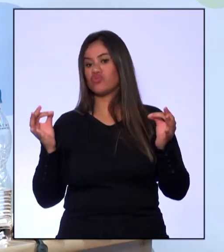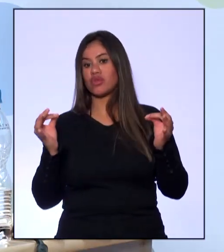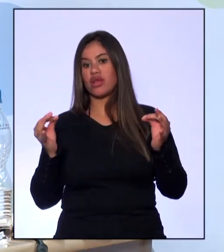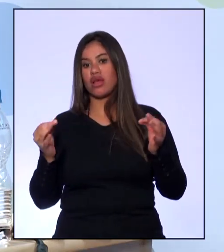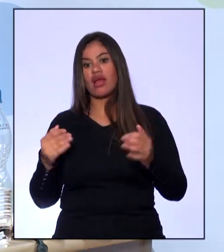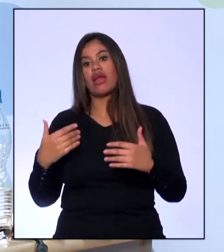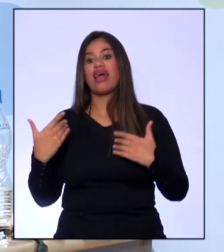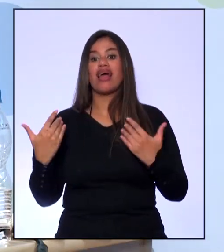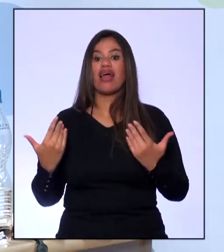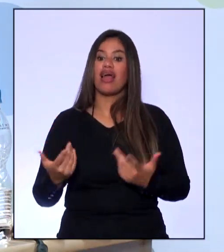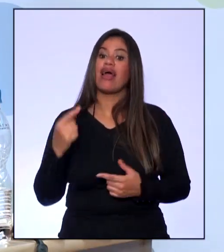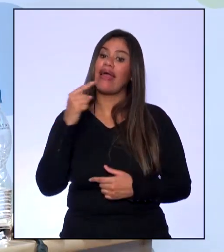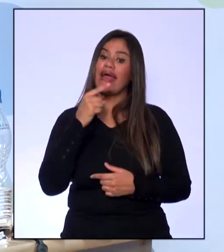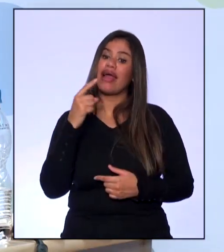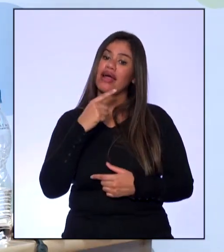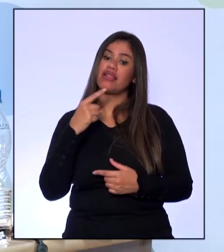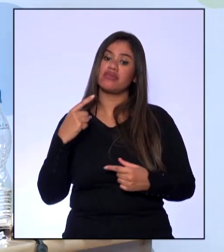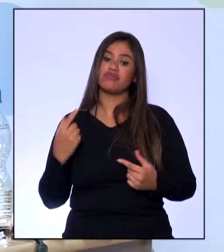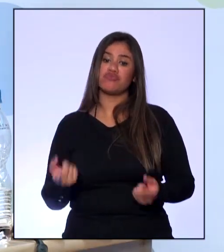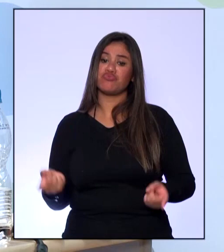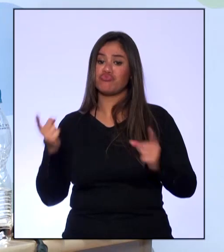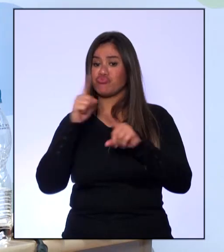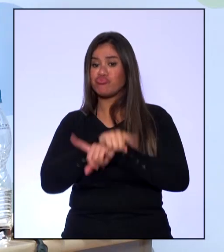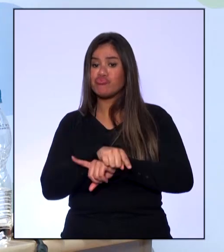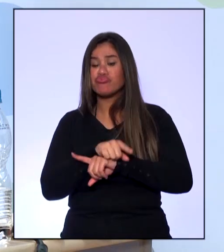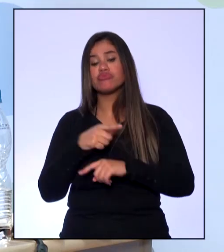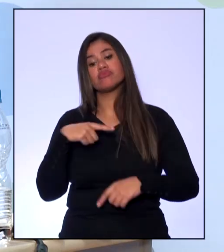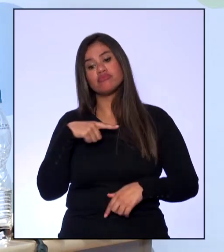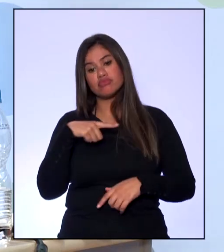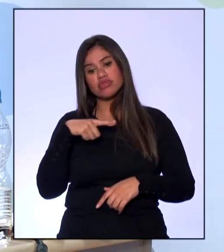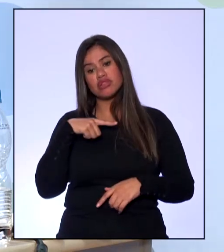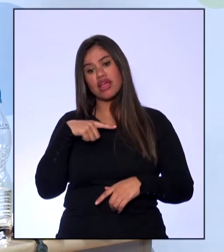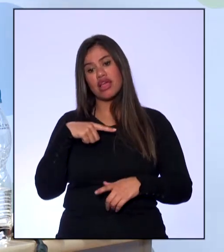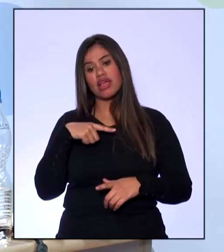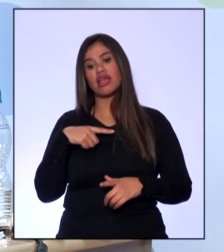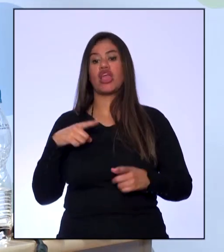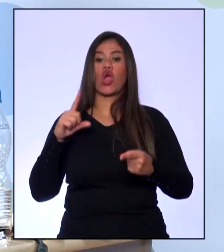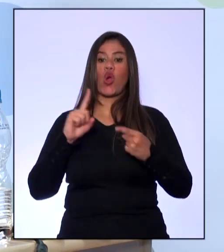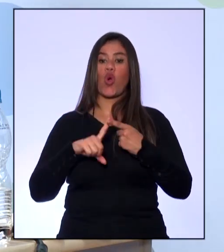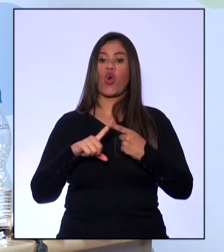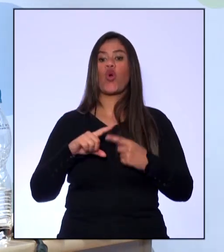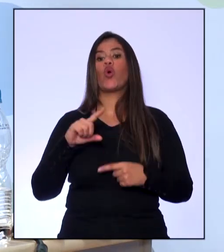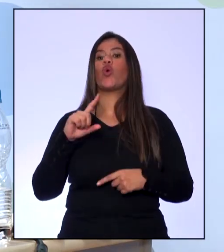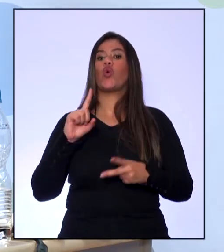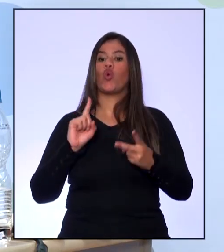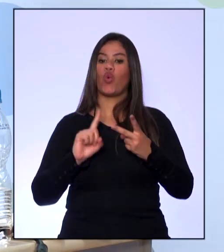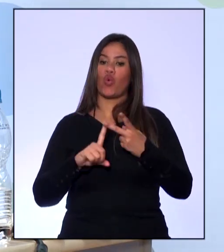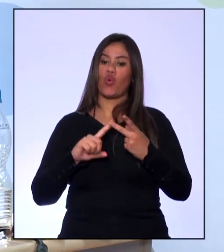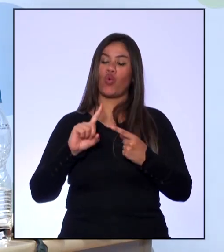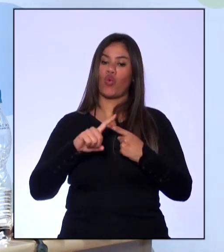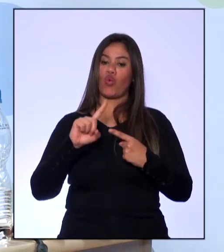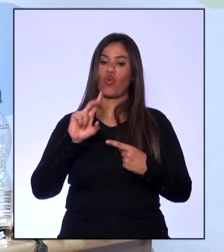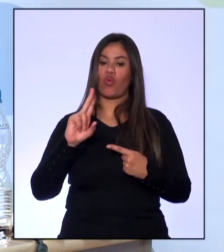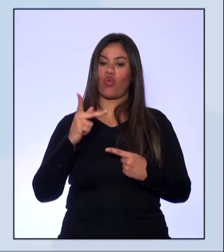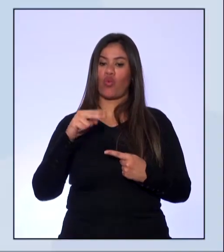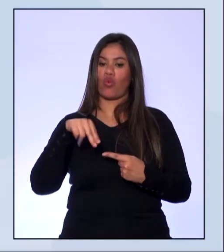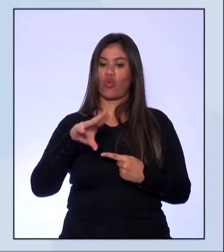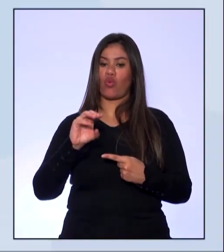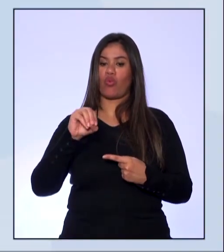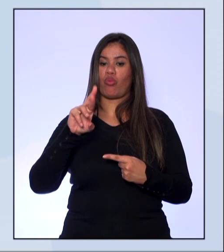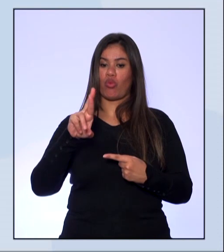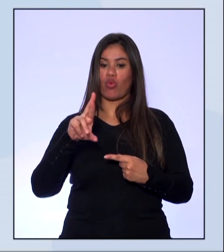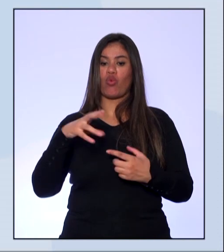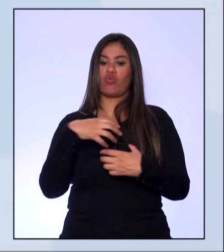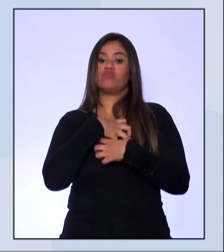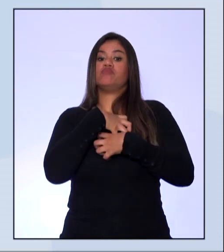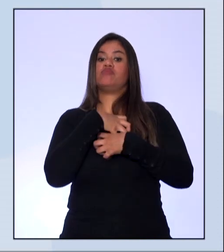contradição. Então, eu não posso dizer que tem só o humor. Ali nós temos a ironia. Vou colocar de novo a charge